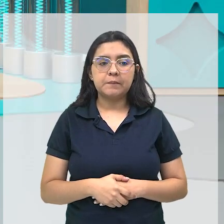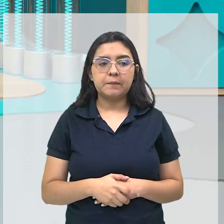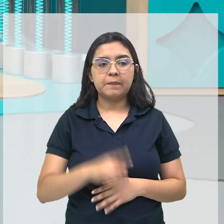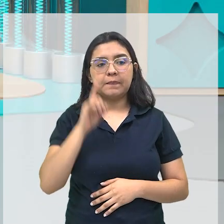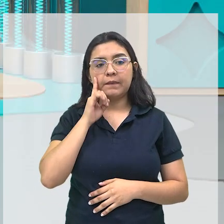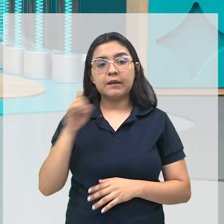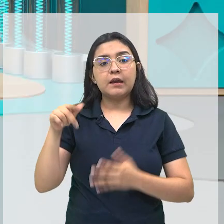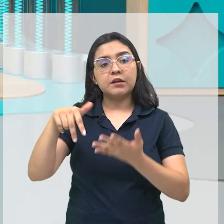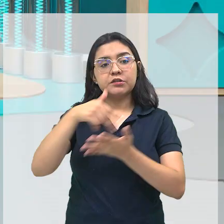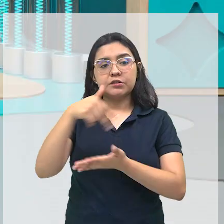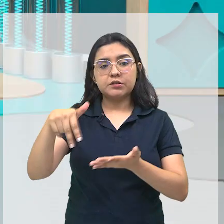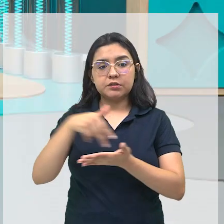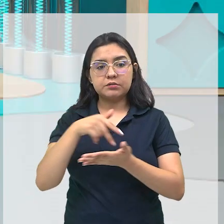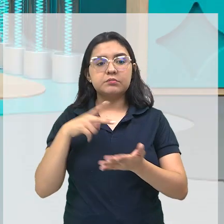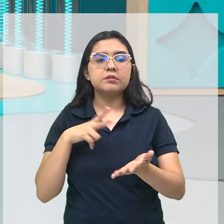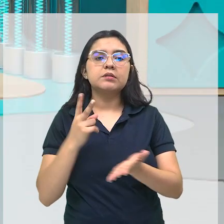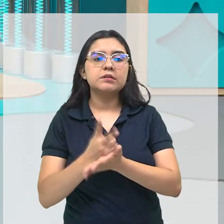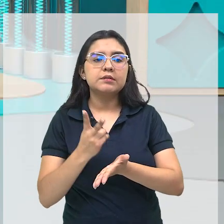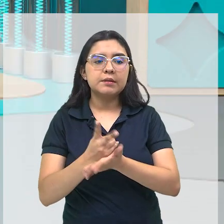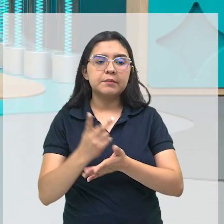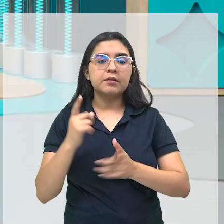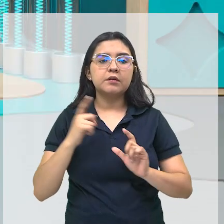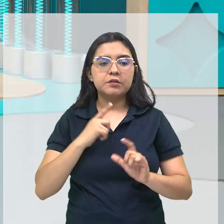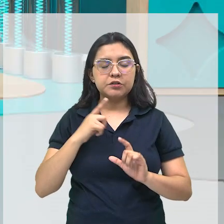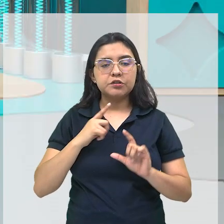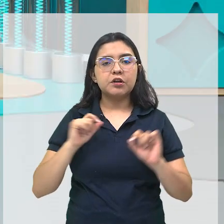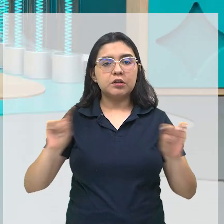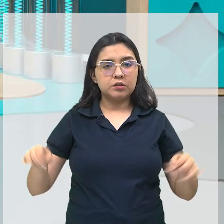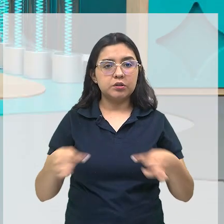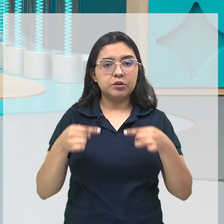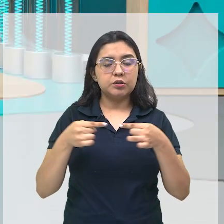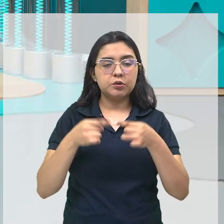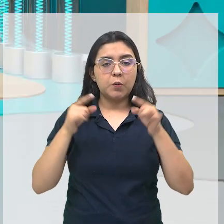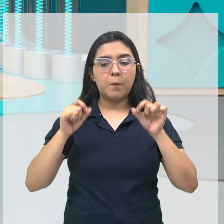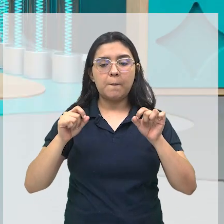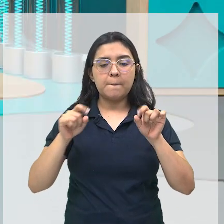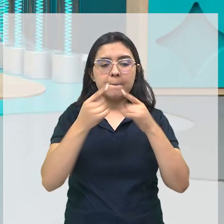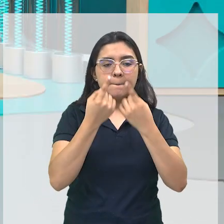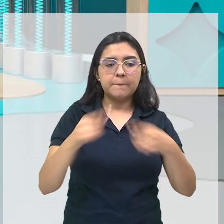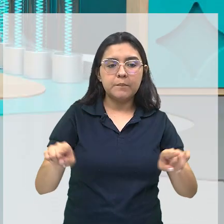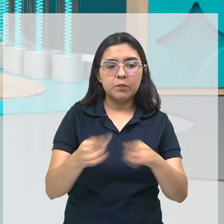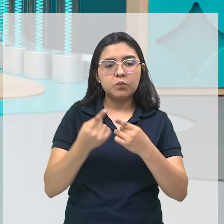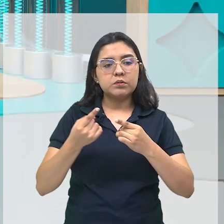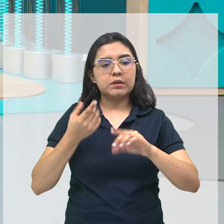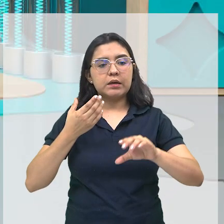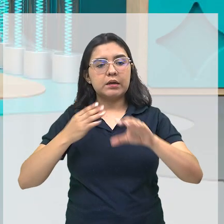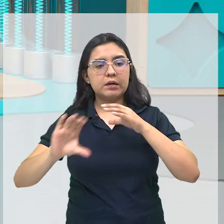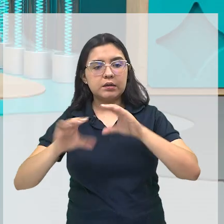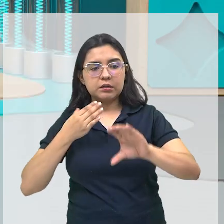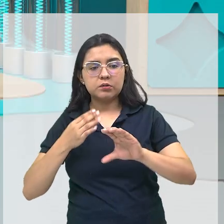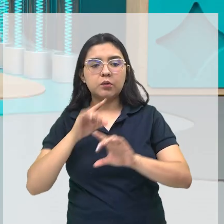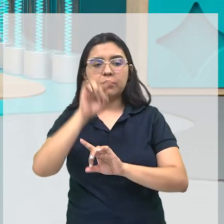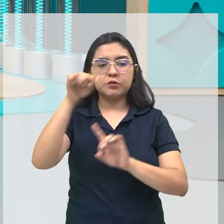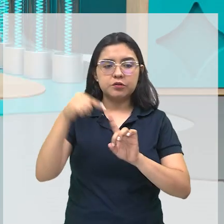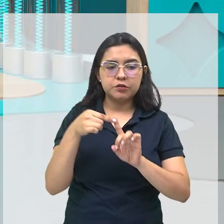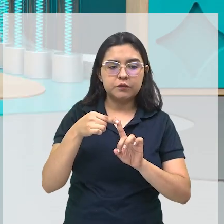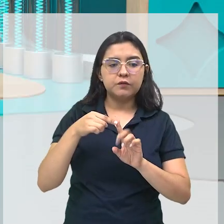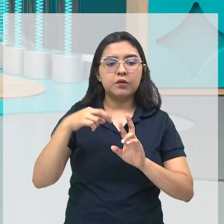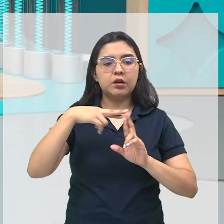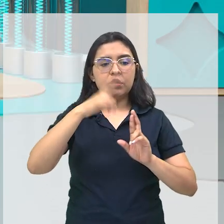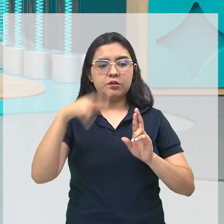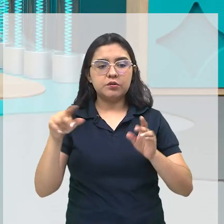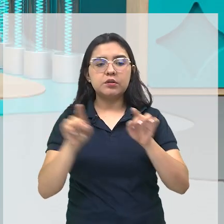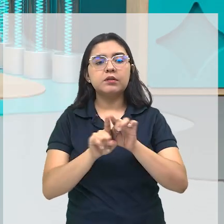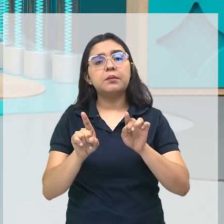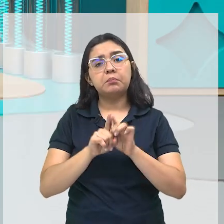dessa dança, né? As danças, elas eram frequentemente acompanhadas por música e canto, servindo tanto para os propósitos